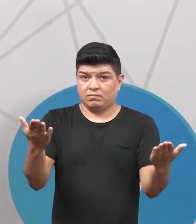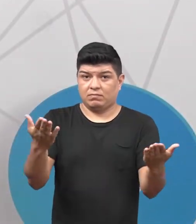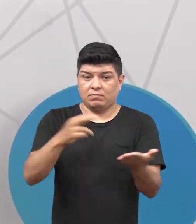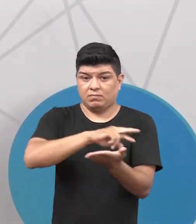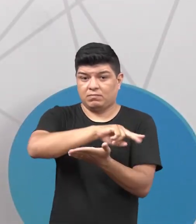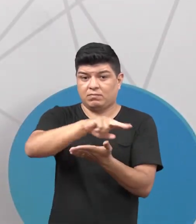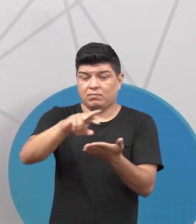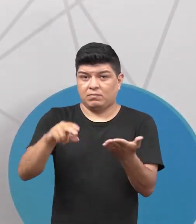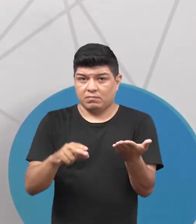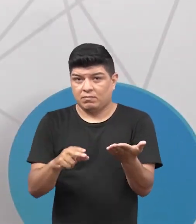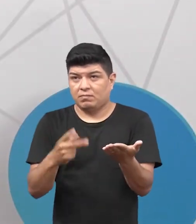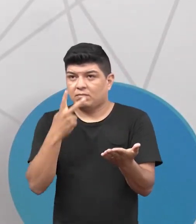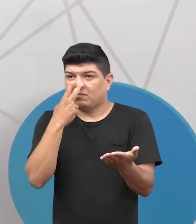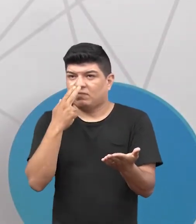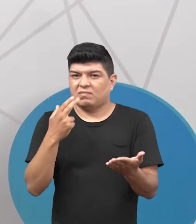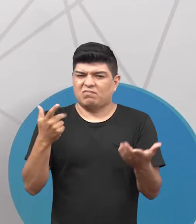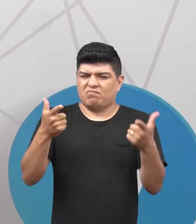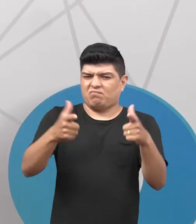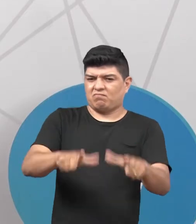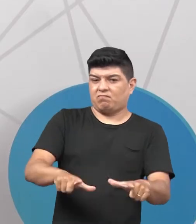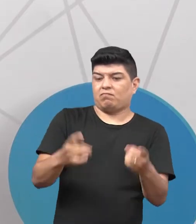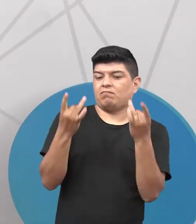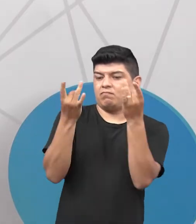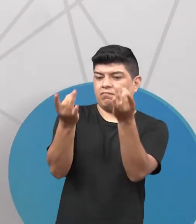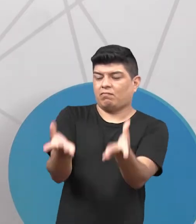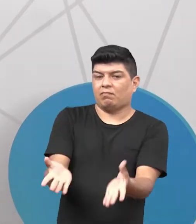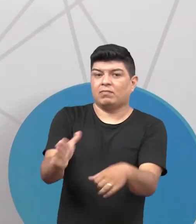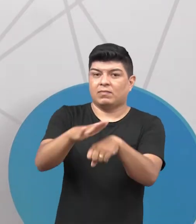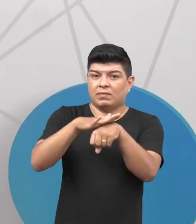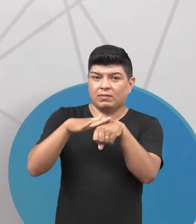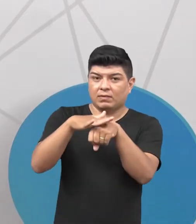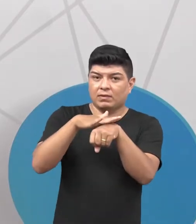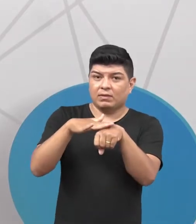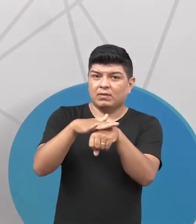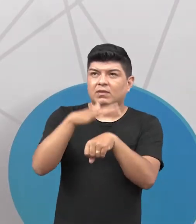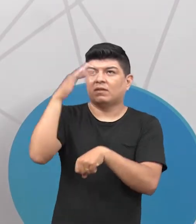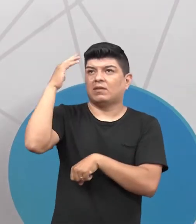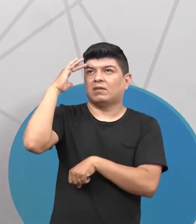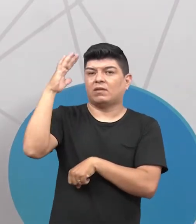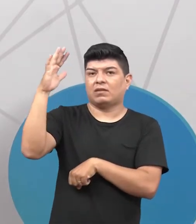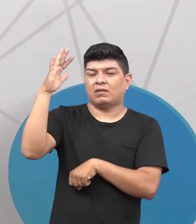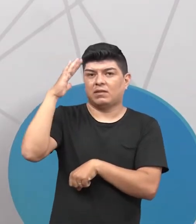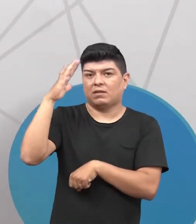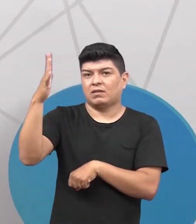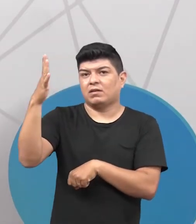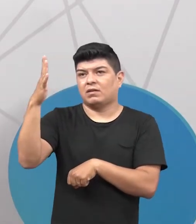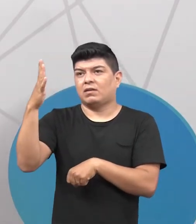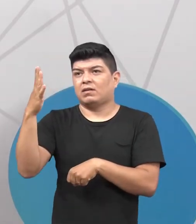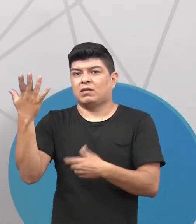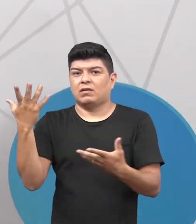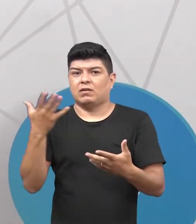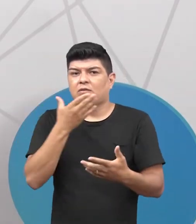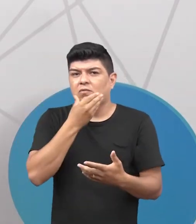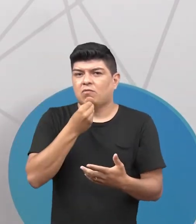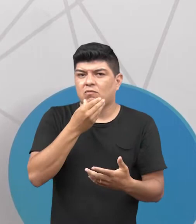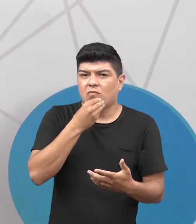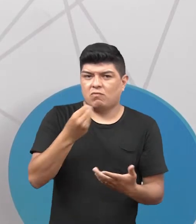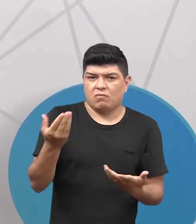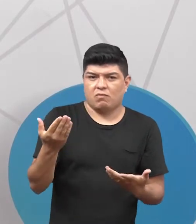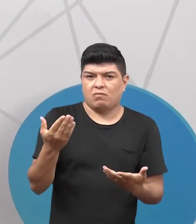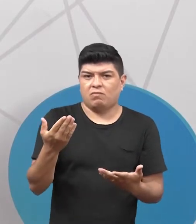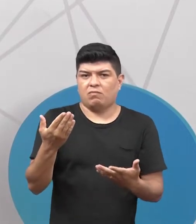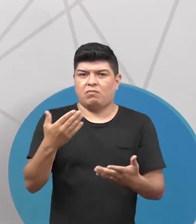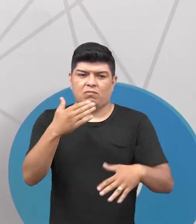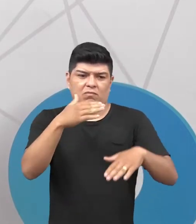interlocutores, no primeiro momento, ficavam chateados e desistiam da conversa. Você imagina aquele ateniense e aquele espartano discutindo